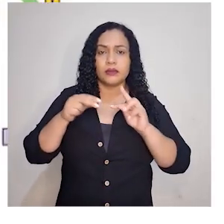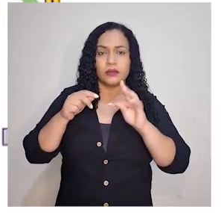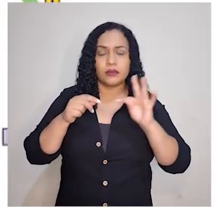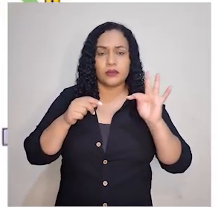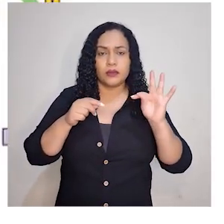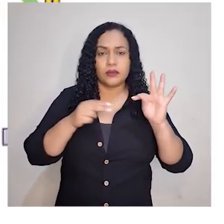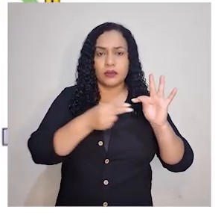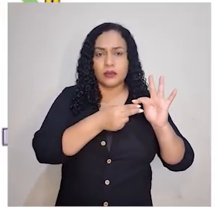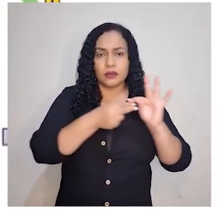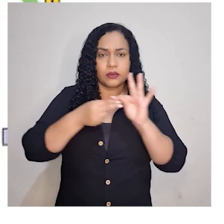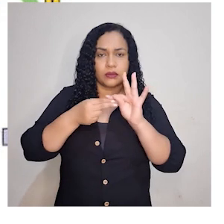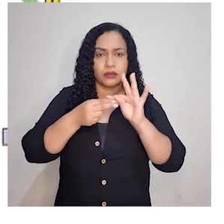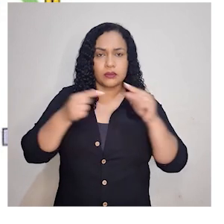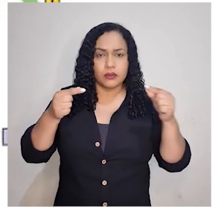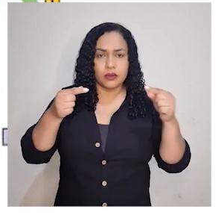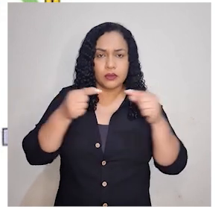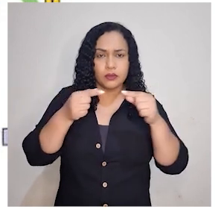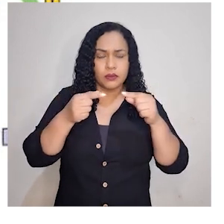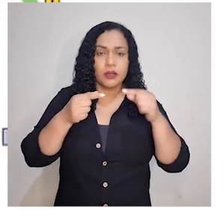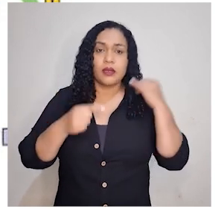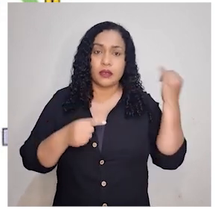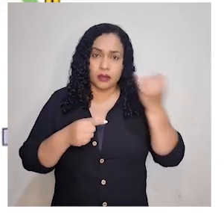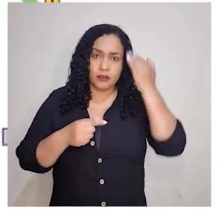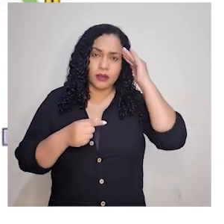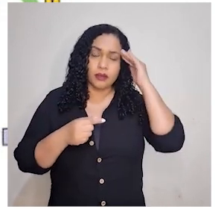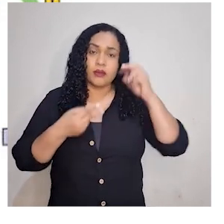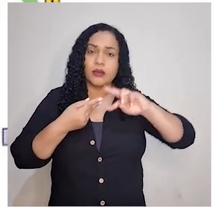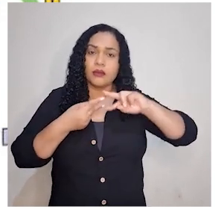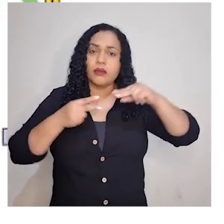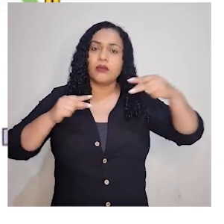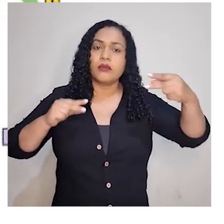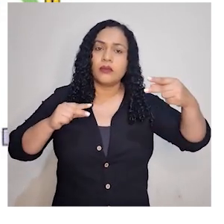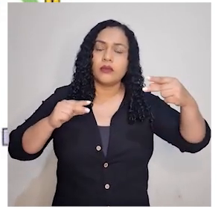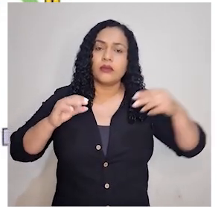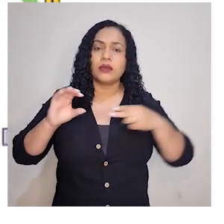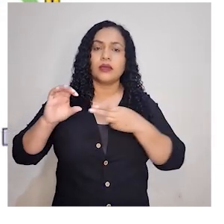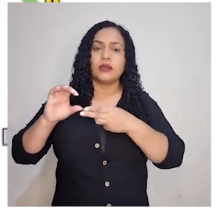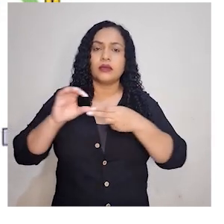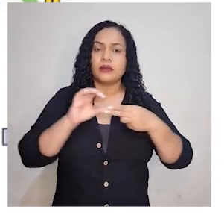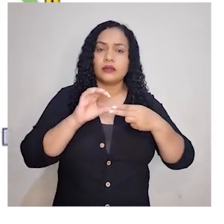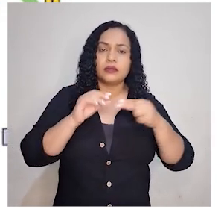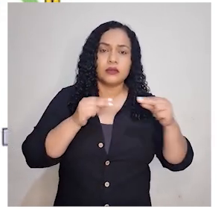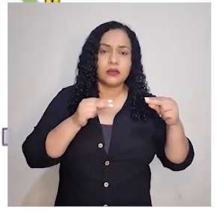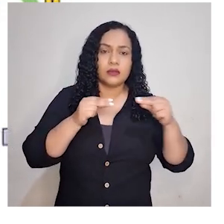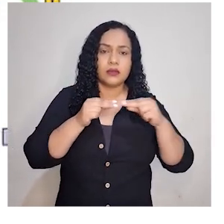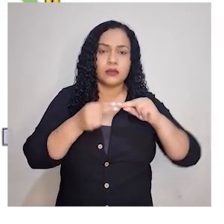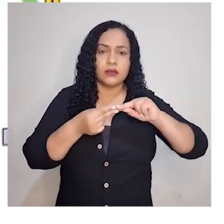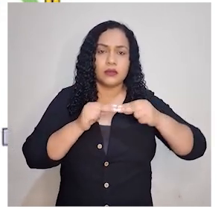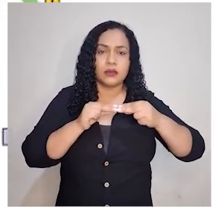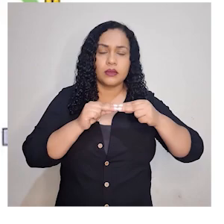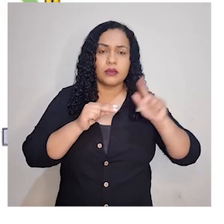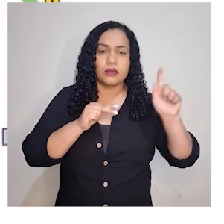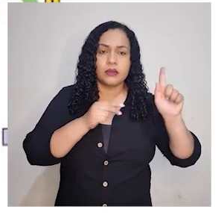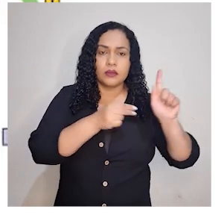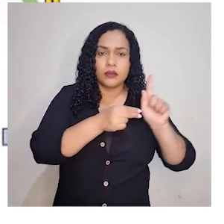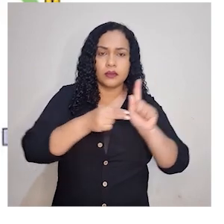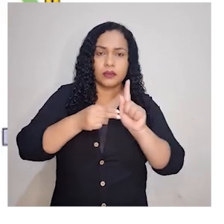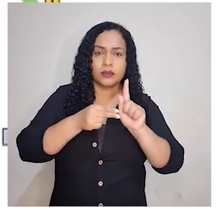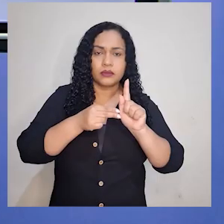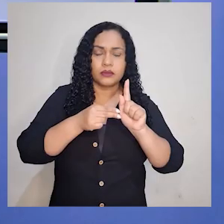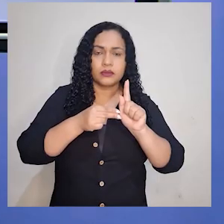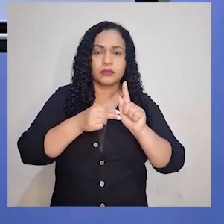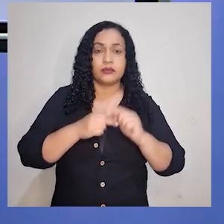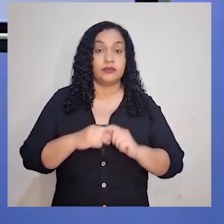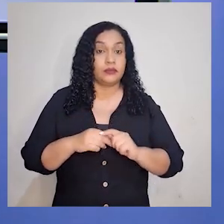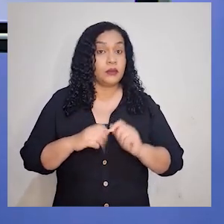parear com a timina. Isso é importante depois para entendermos como que acontece o código genético. E a citosina só pareia com a